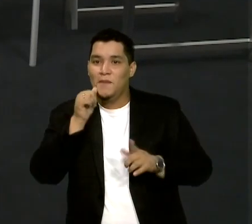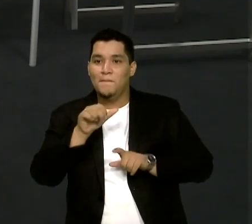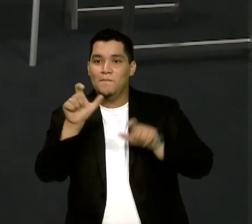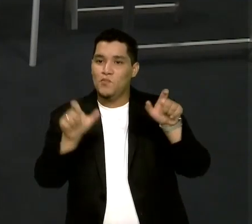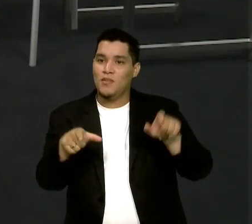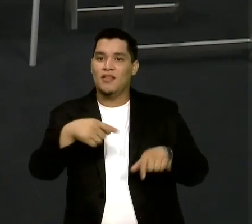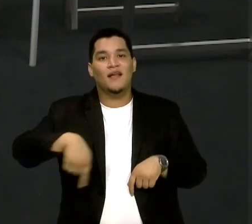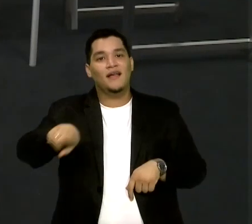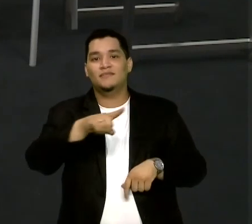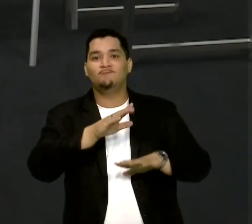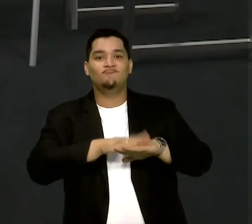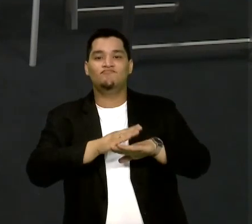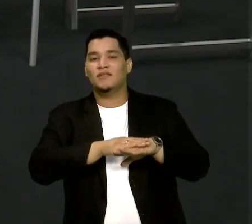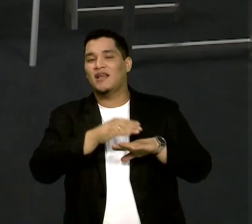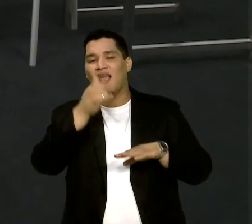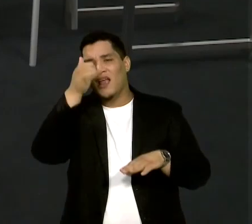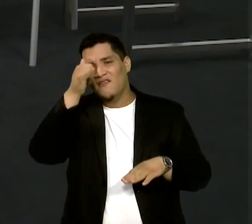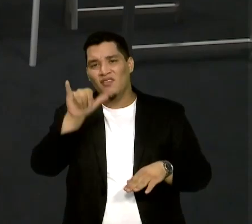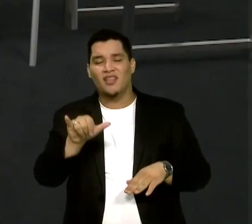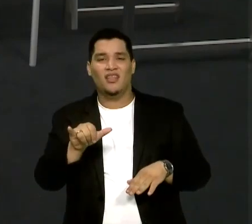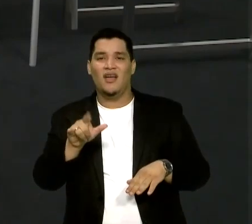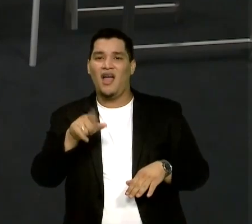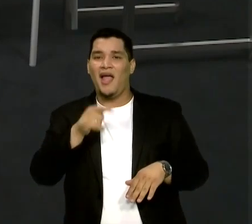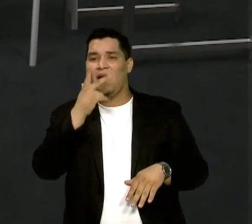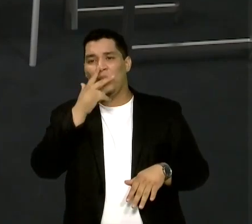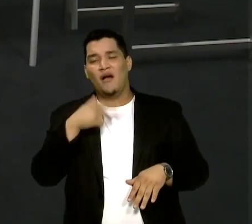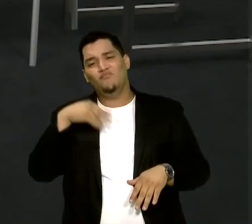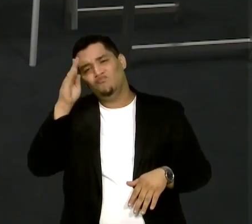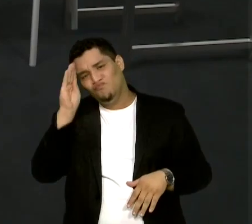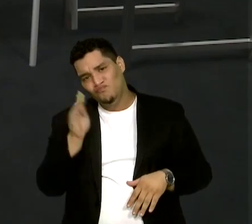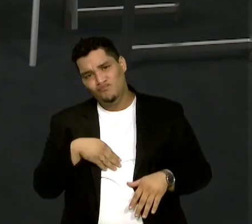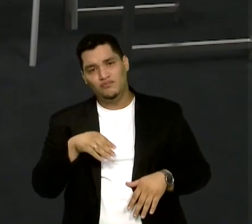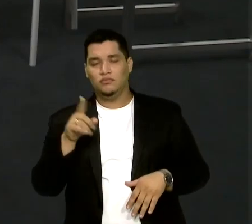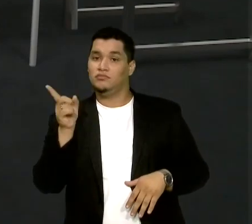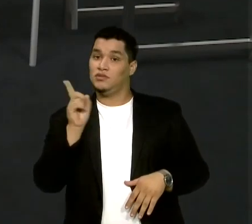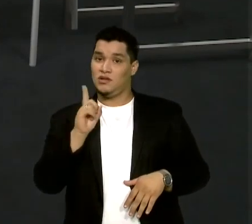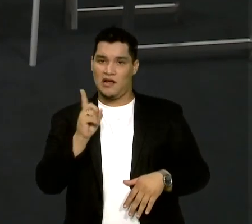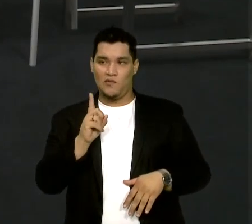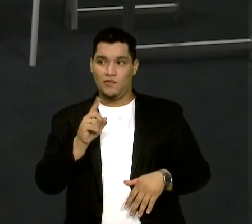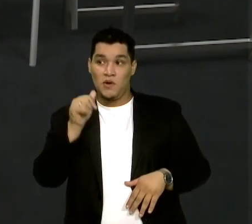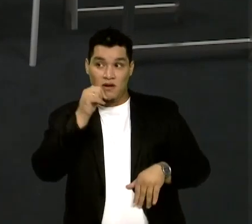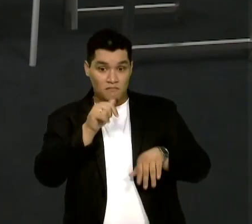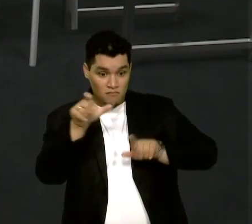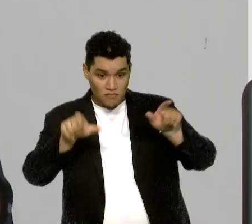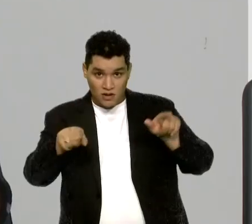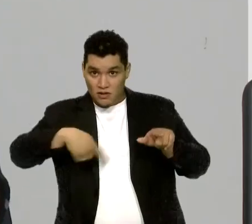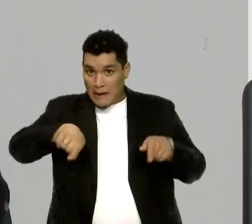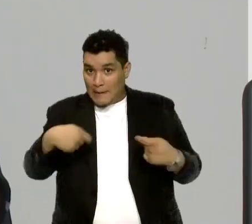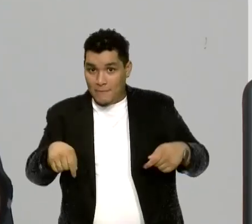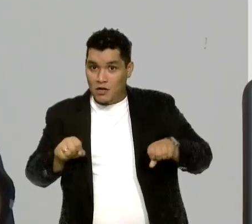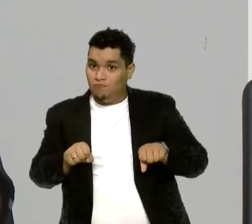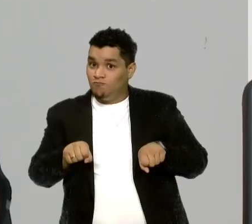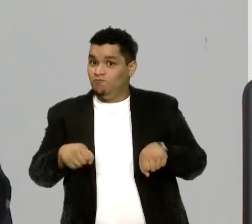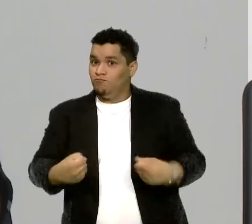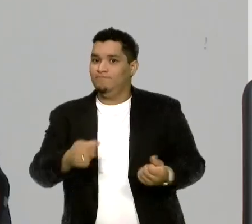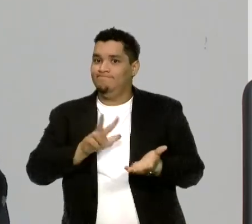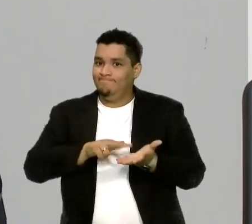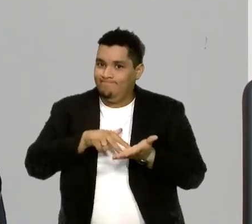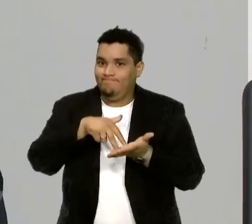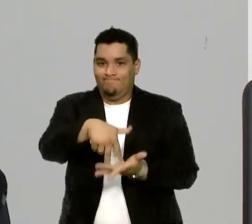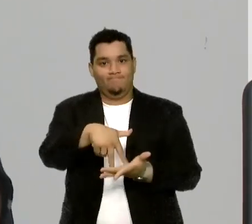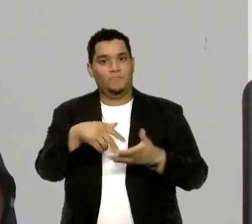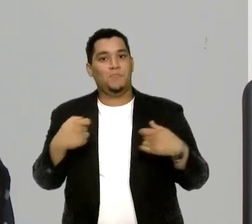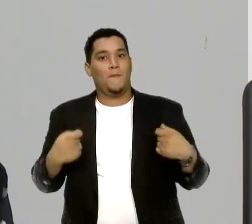deixem nunca baixar a cabeça. Que elas lutem, que elas sempre tenham essa força, sabe?